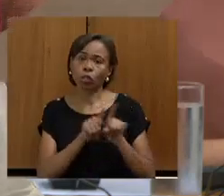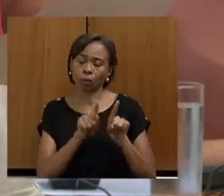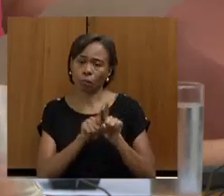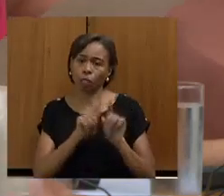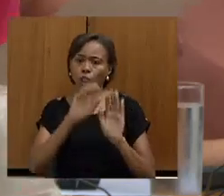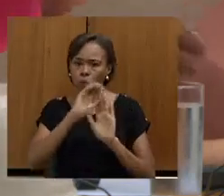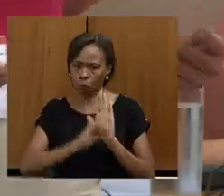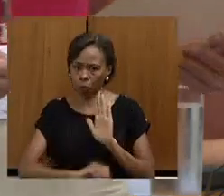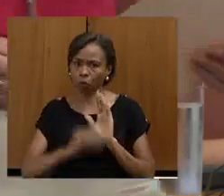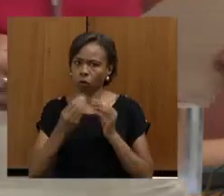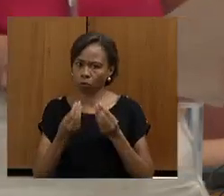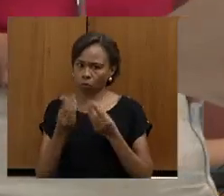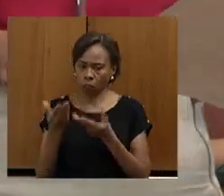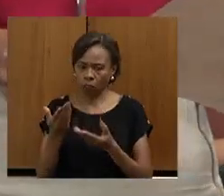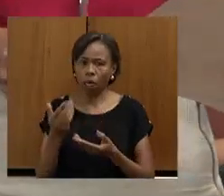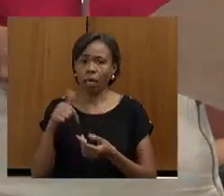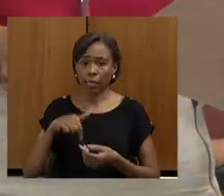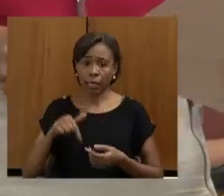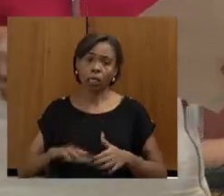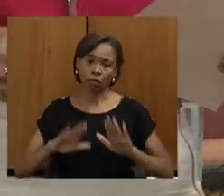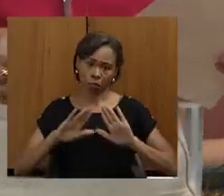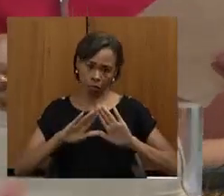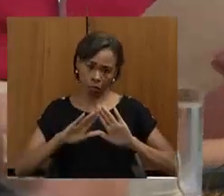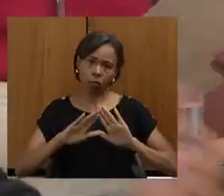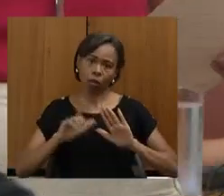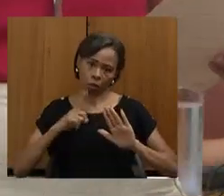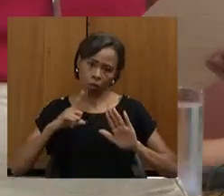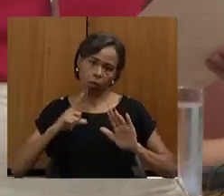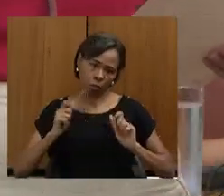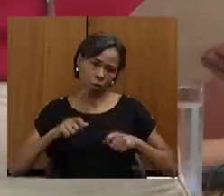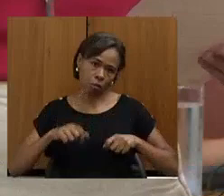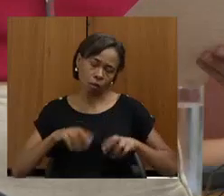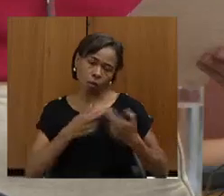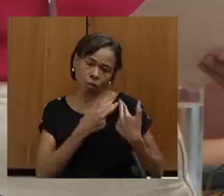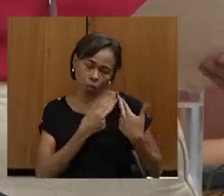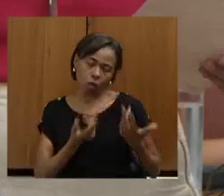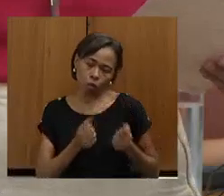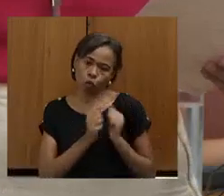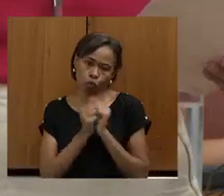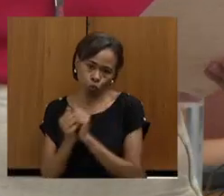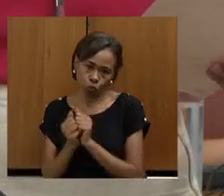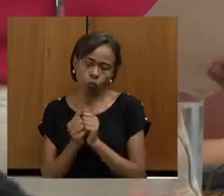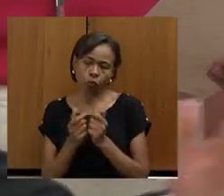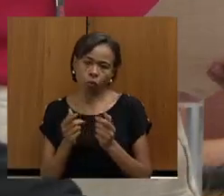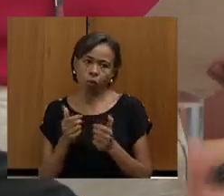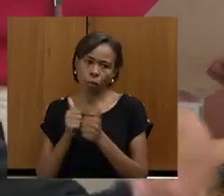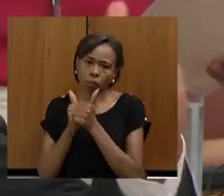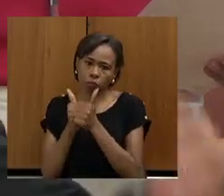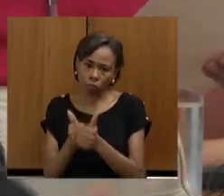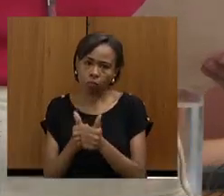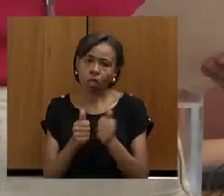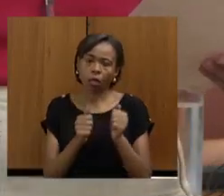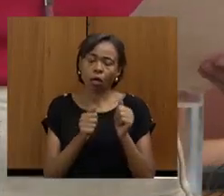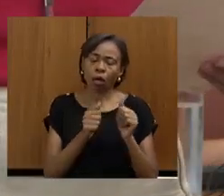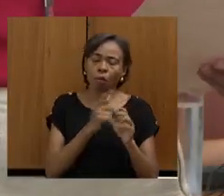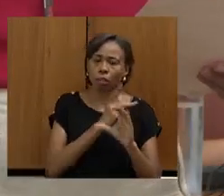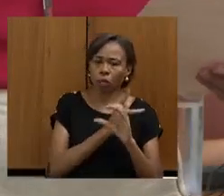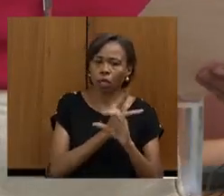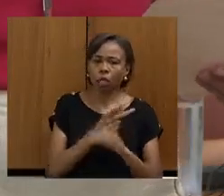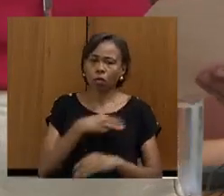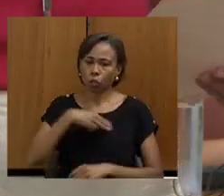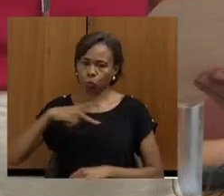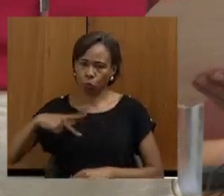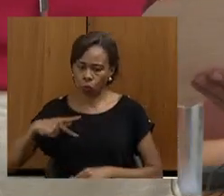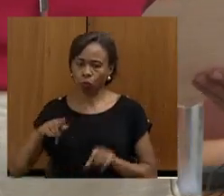como casa legislativa, nós temos essa condição jurídica de fazer esse acompanhamento mais próximo, tanto da Polícia Civil quanto do Ministério Público.